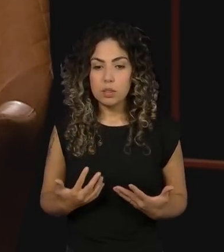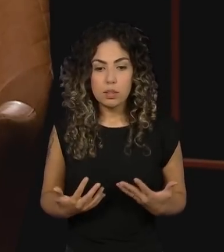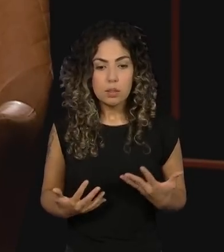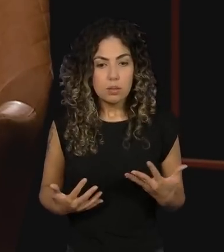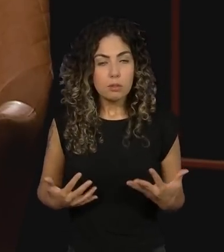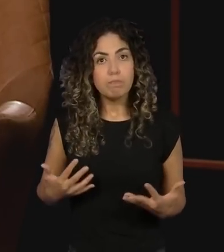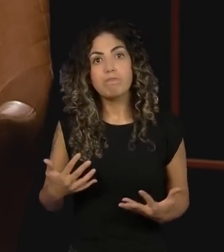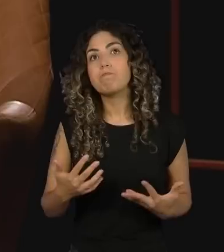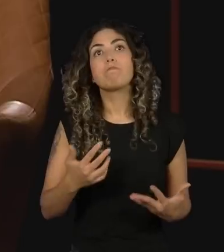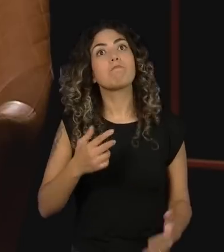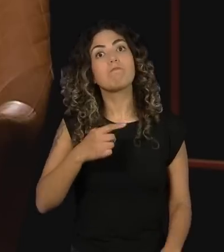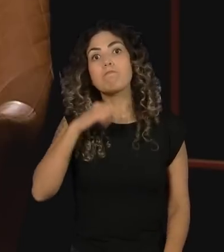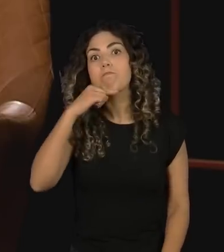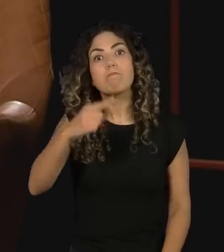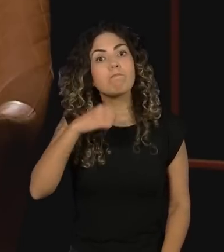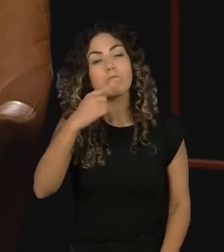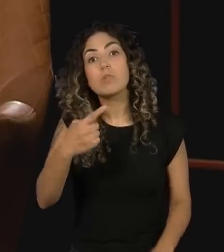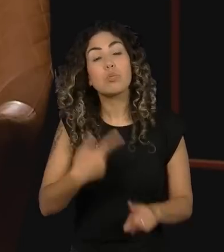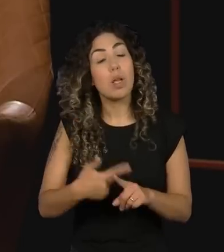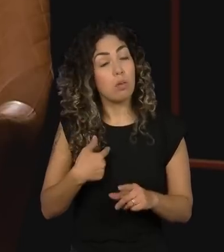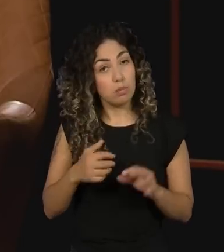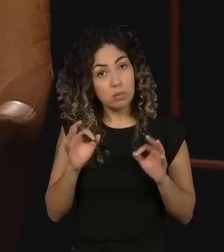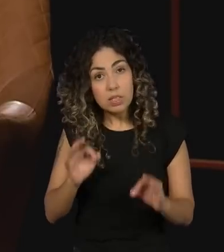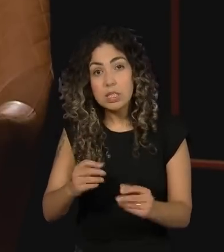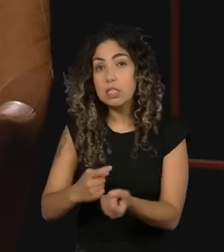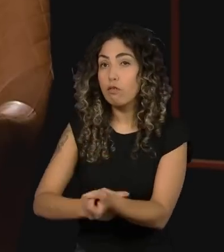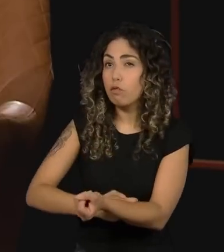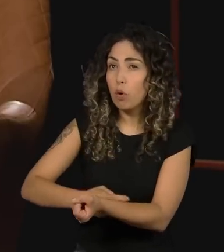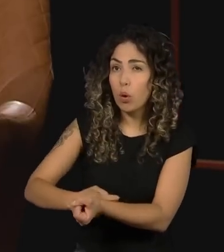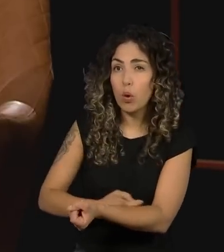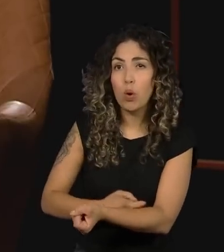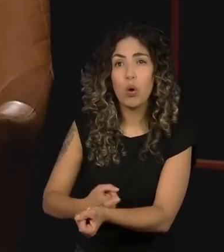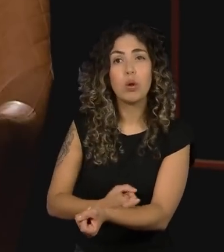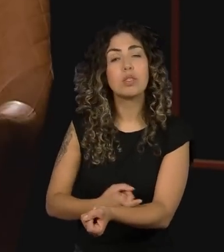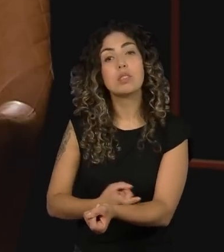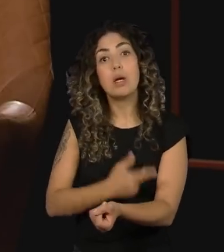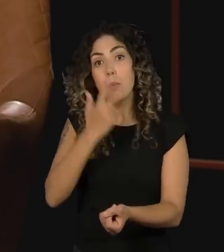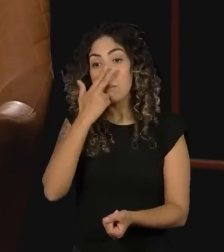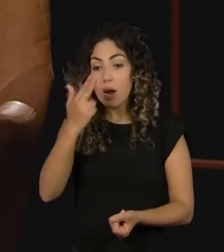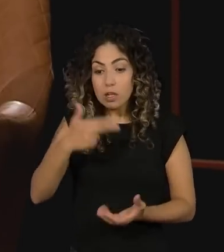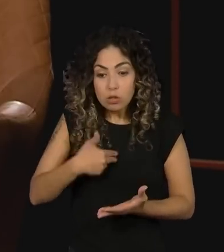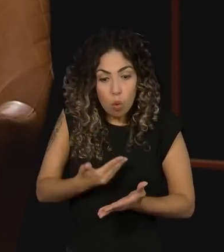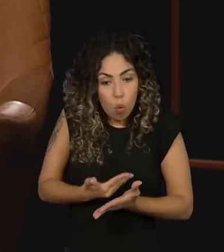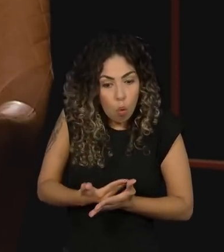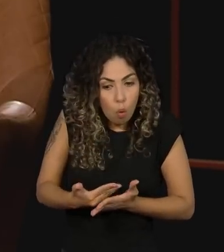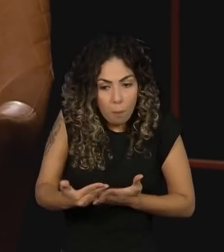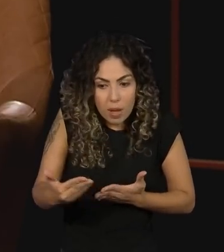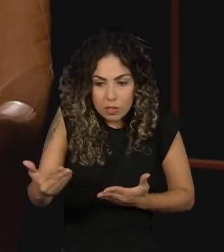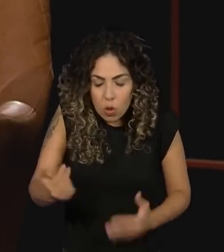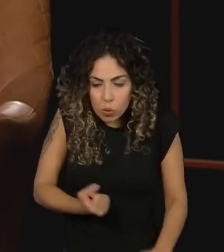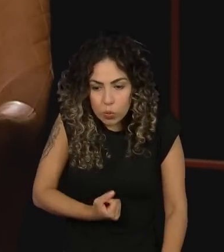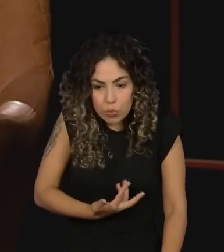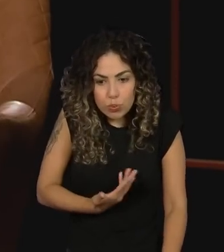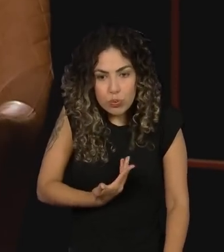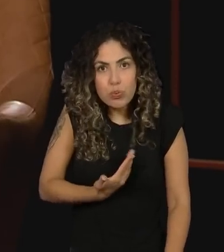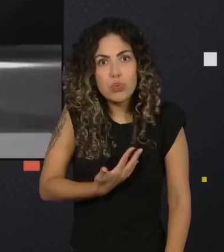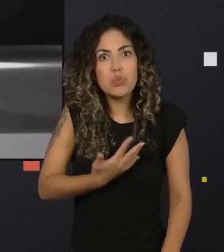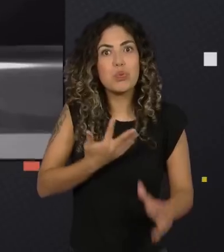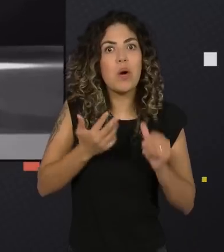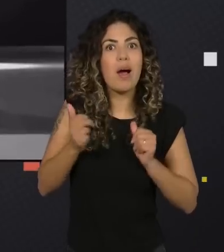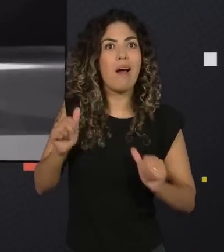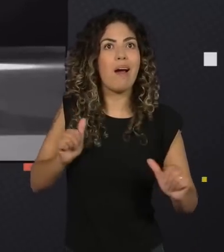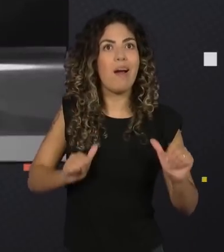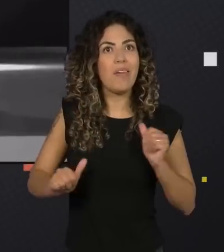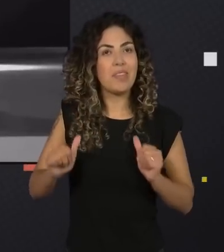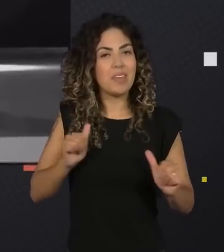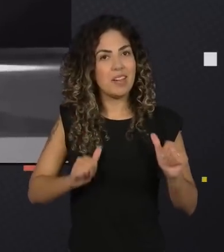faltava, porque eu fiquei muito nervosa. Eu estava nascendo, a atriz da Alma Imoral estava nascendo. Porque